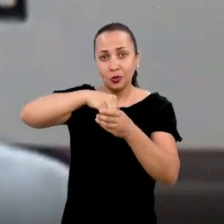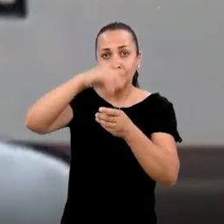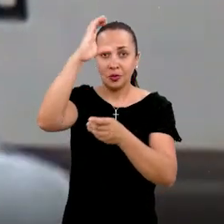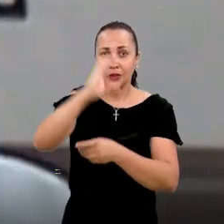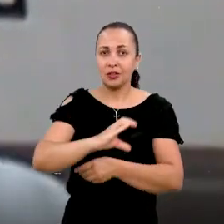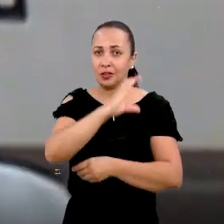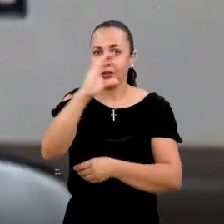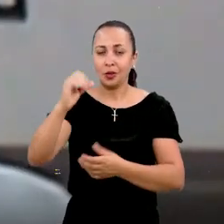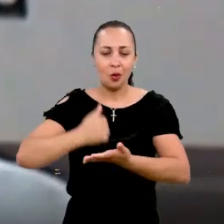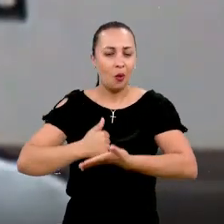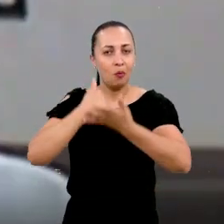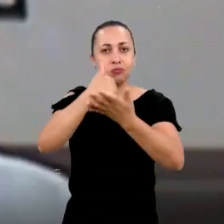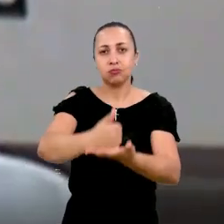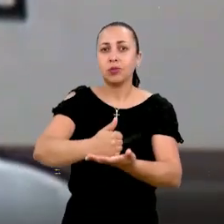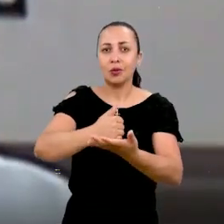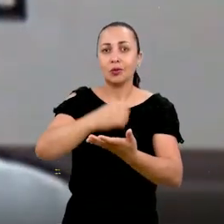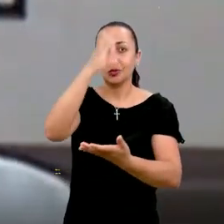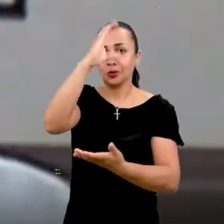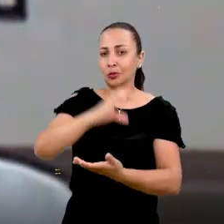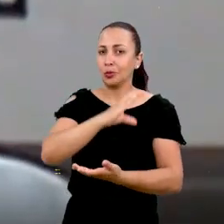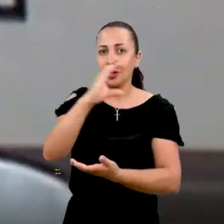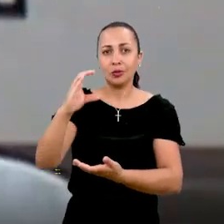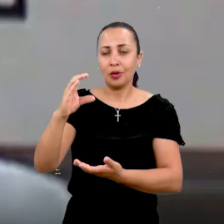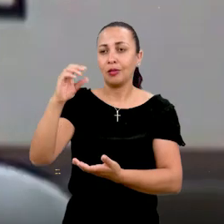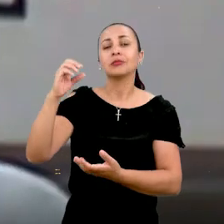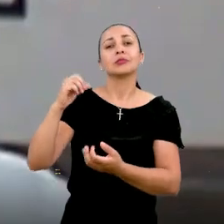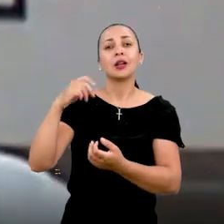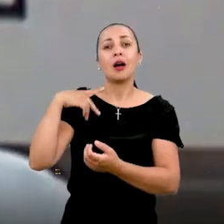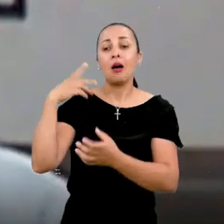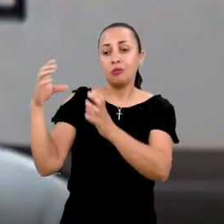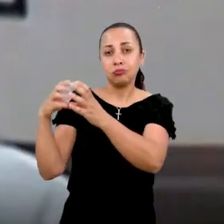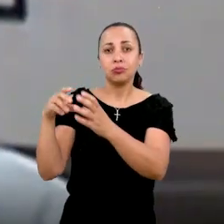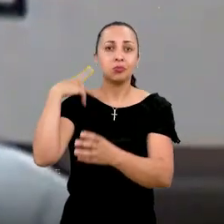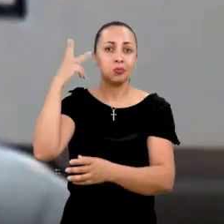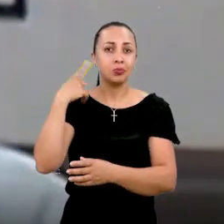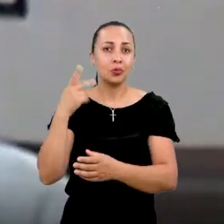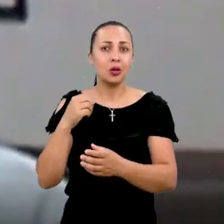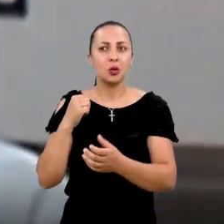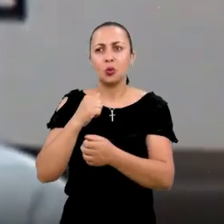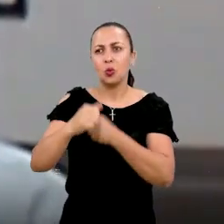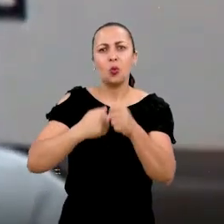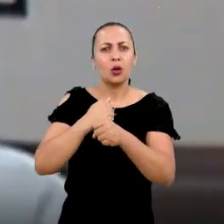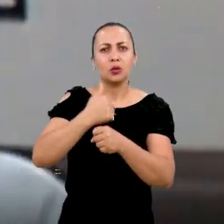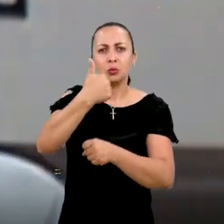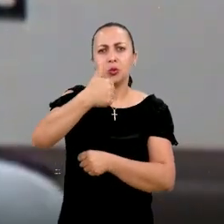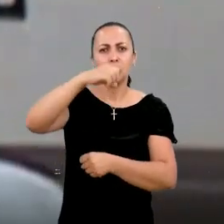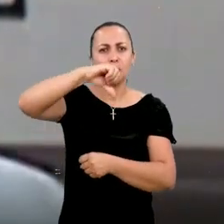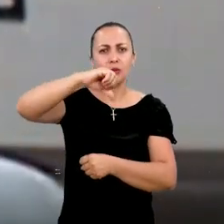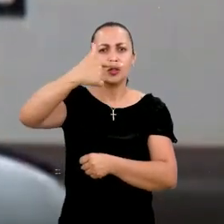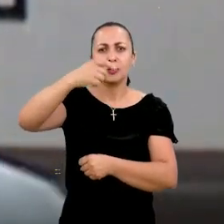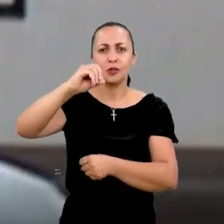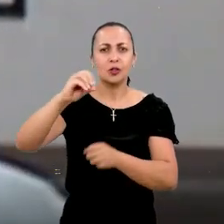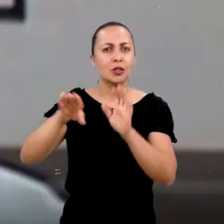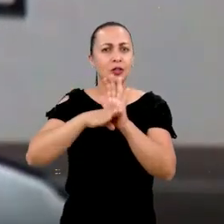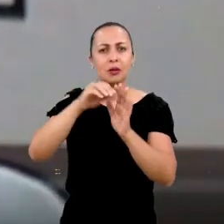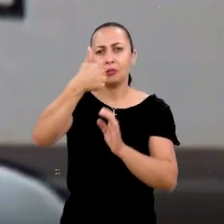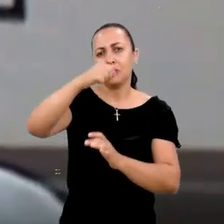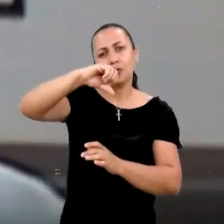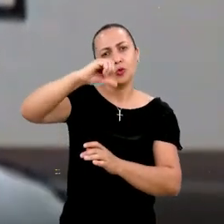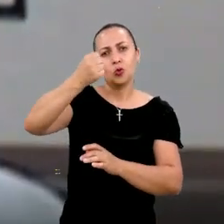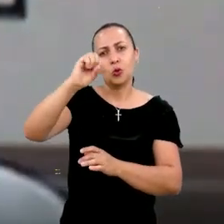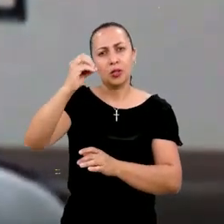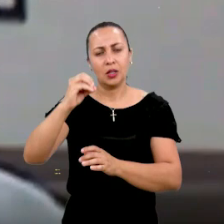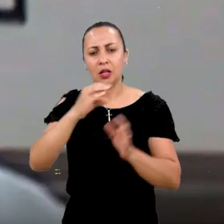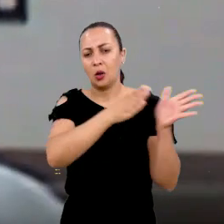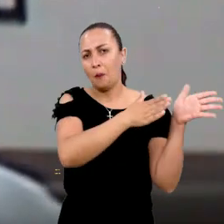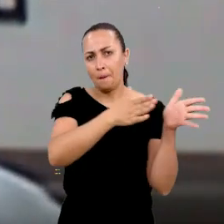Igreja Católica, o apoio desses membros a partidos políticos, especialmente entre os anos 1920 a 1980, vamos